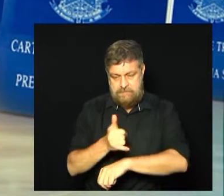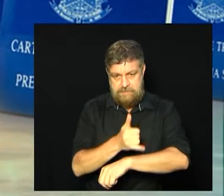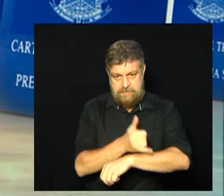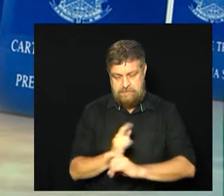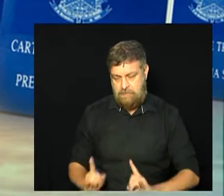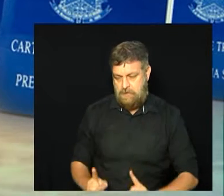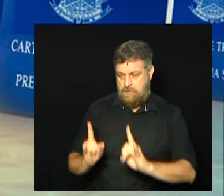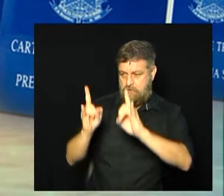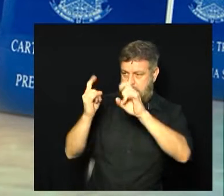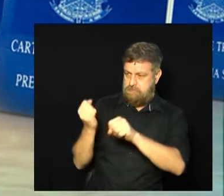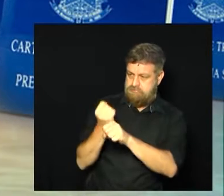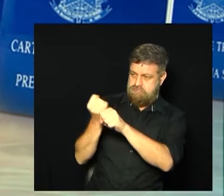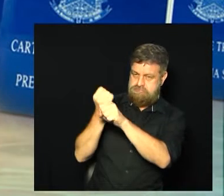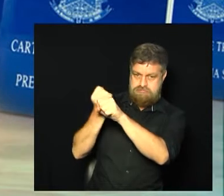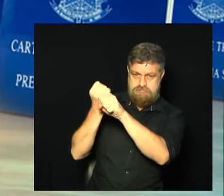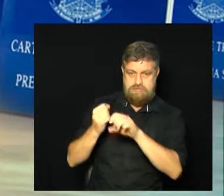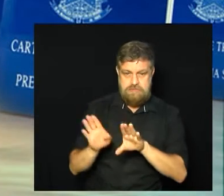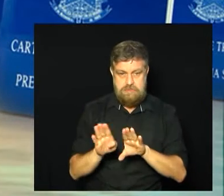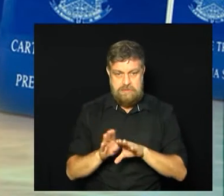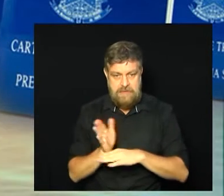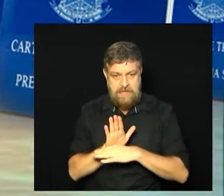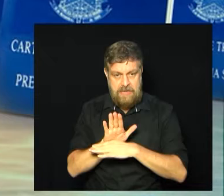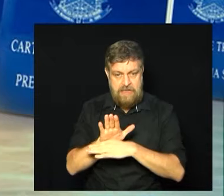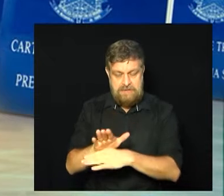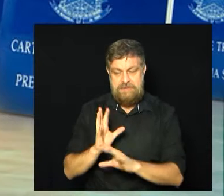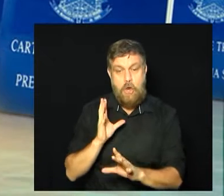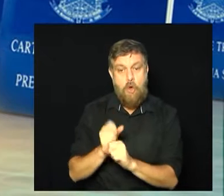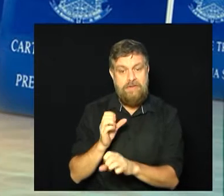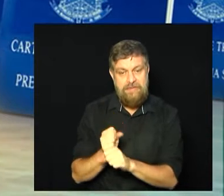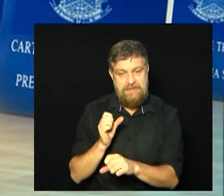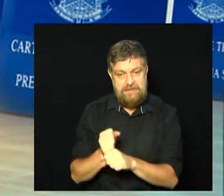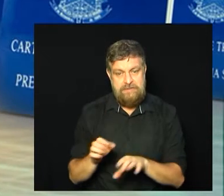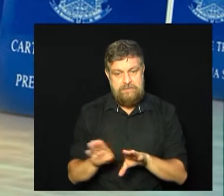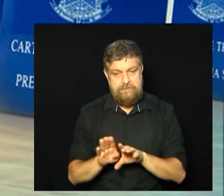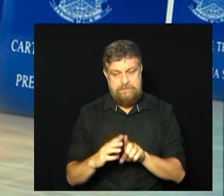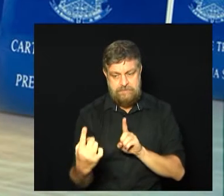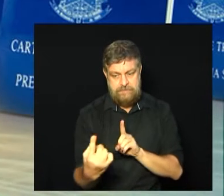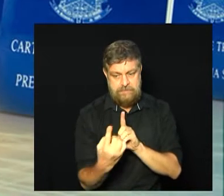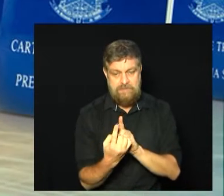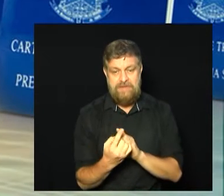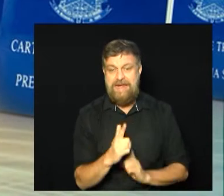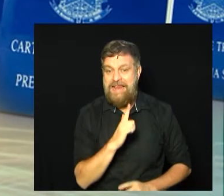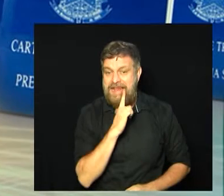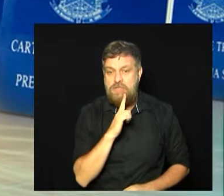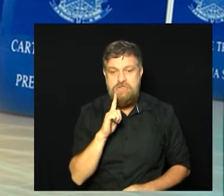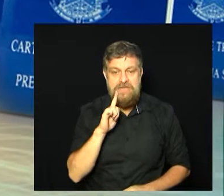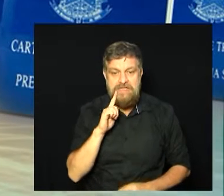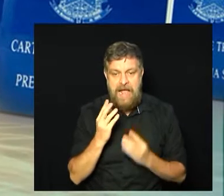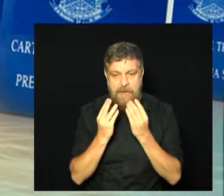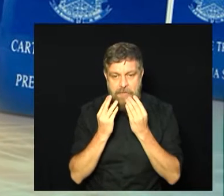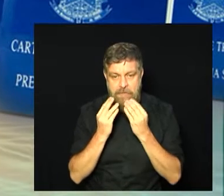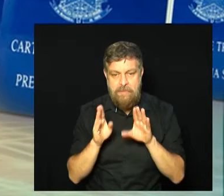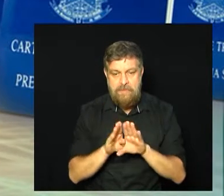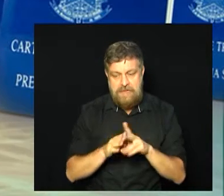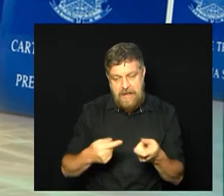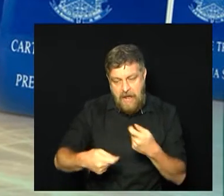construção civil, assistente de serviço de contabilidade, atendente de lanchonete, auxiliar